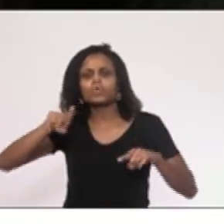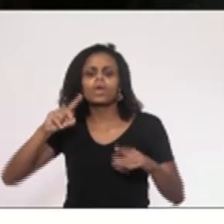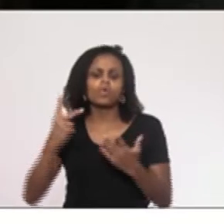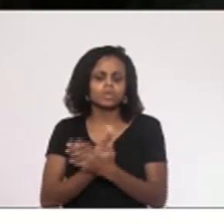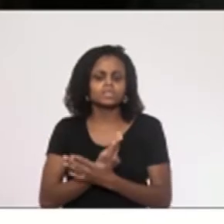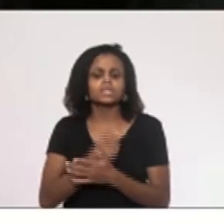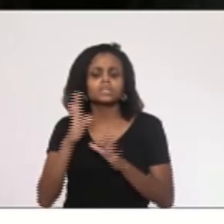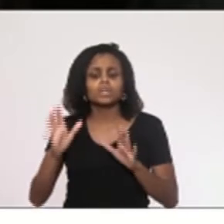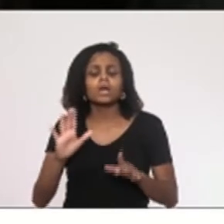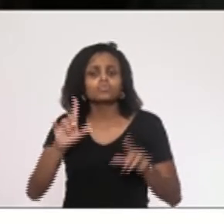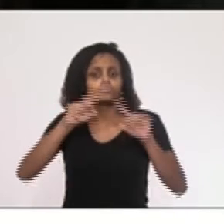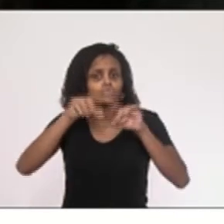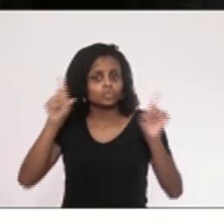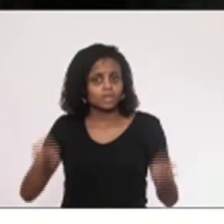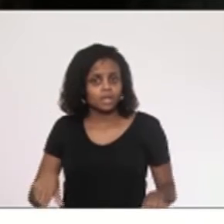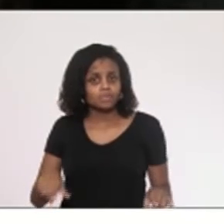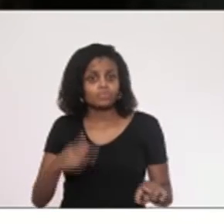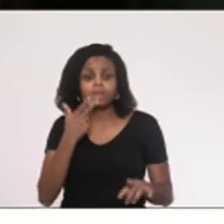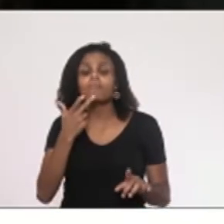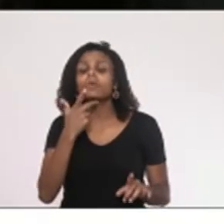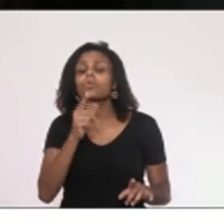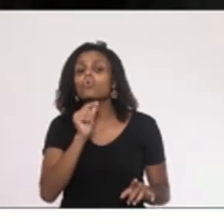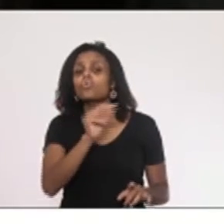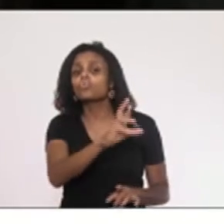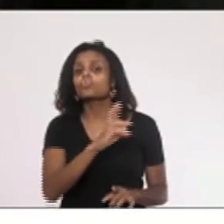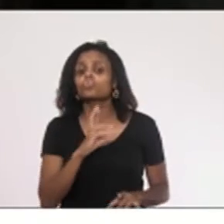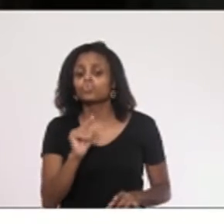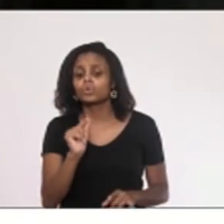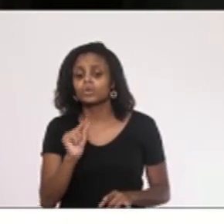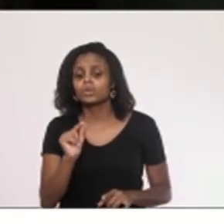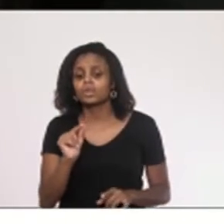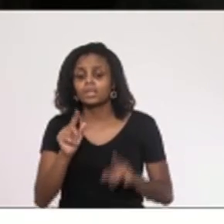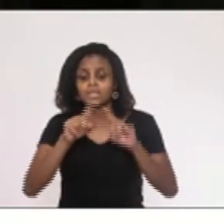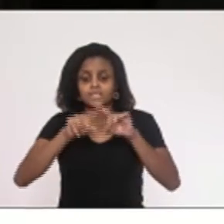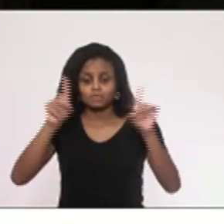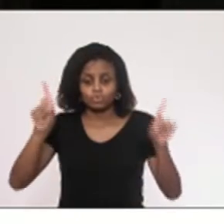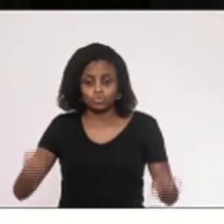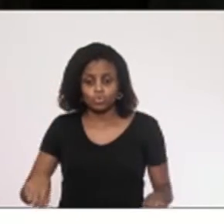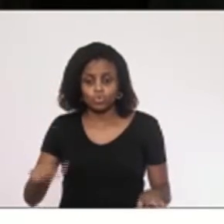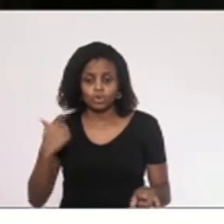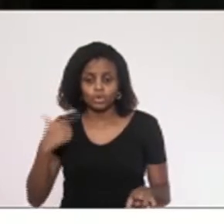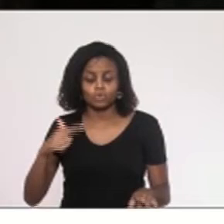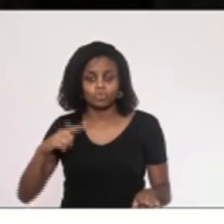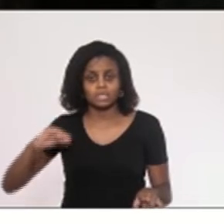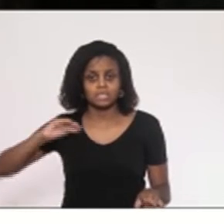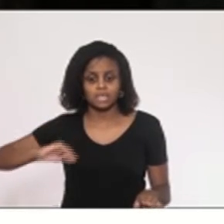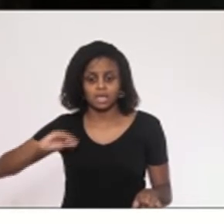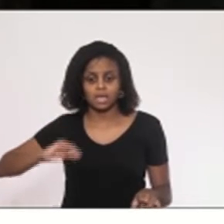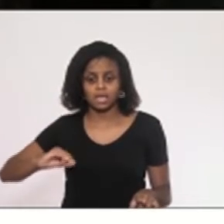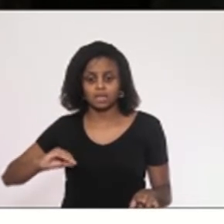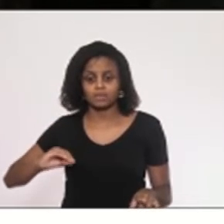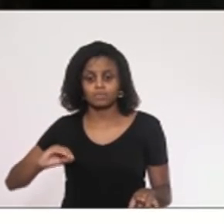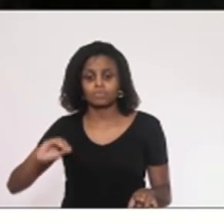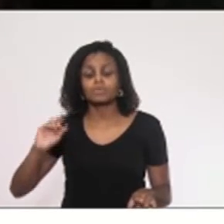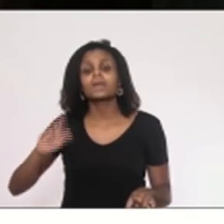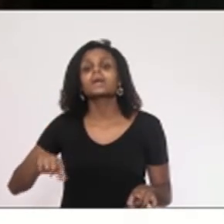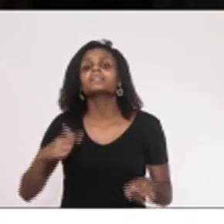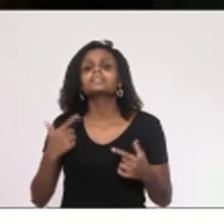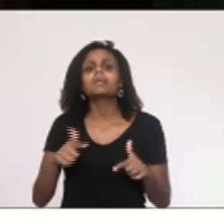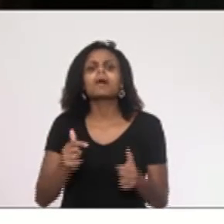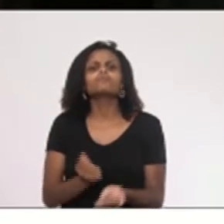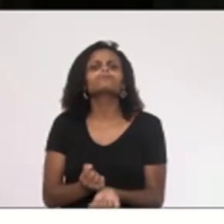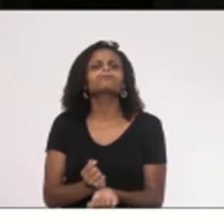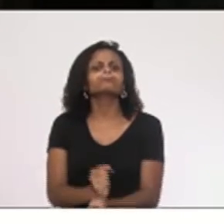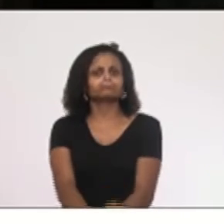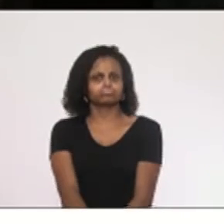os servidores, ele disse o seguinte, que servidor que não recebe no final do mês, isso é trabalho escravo.